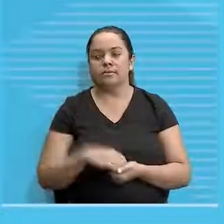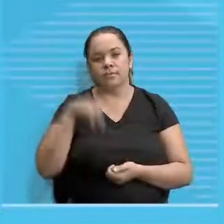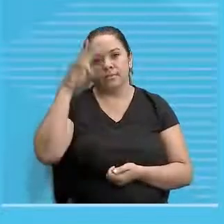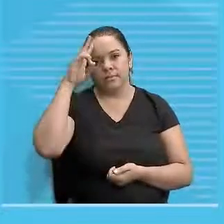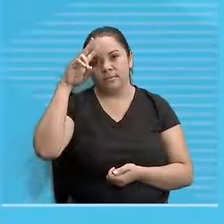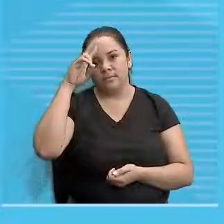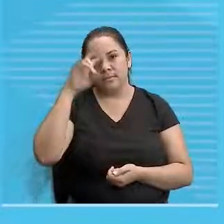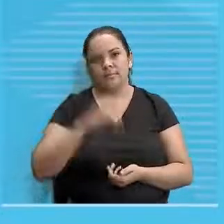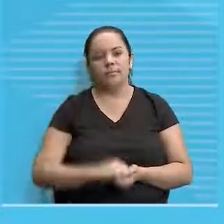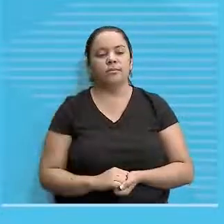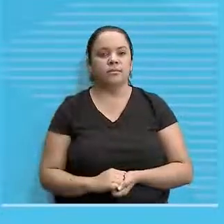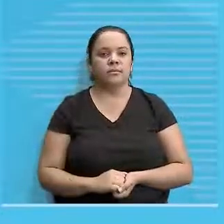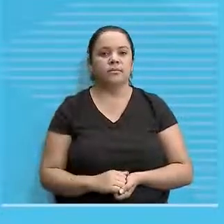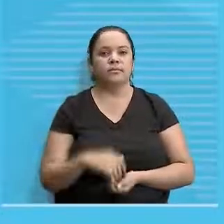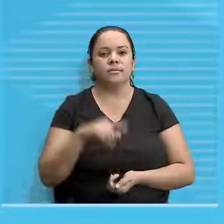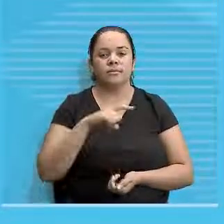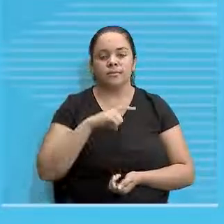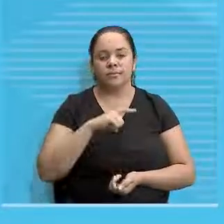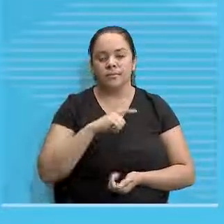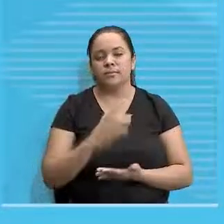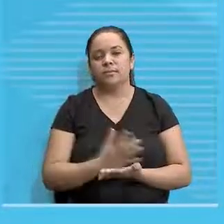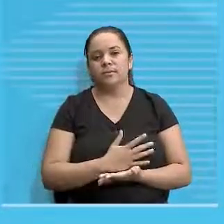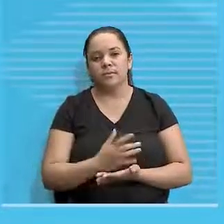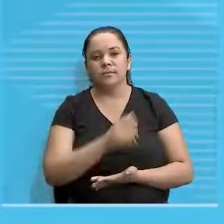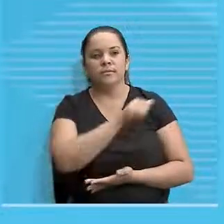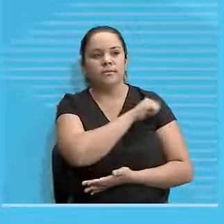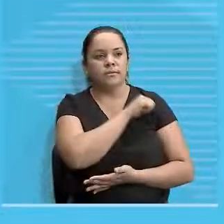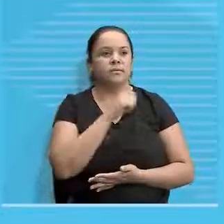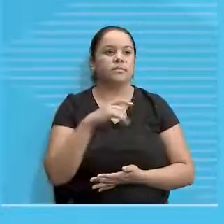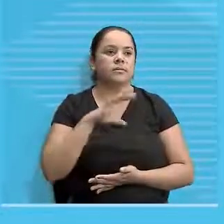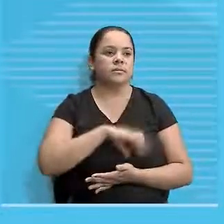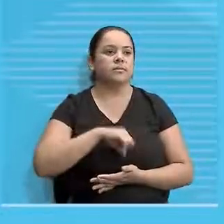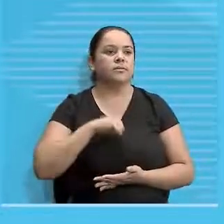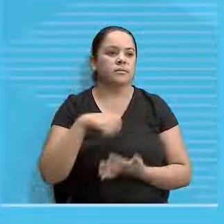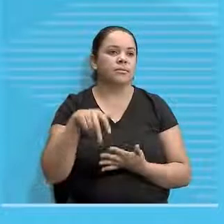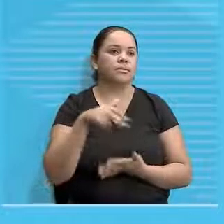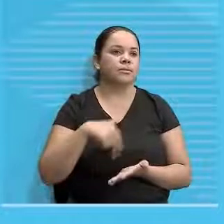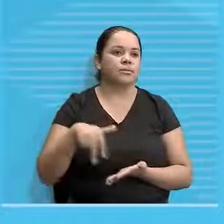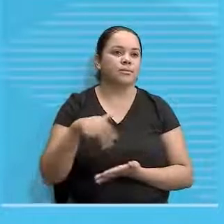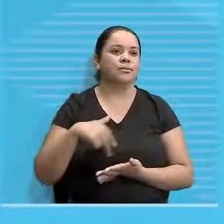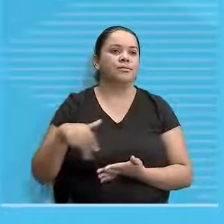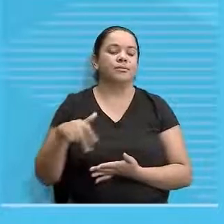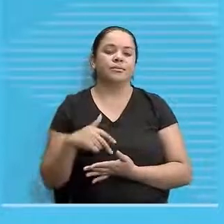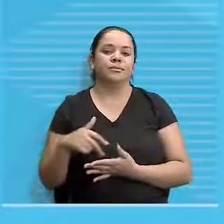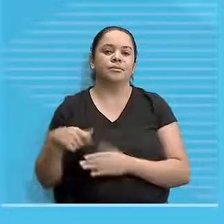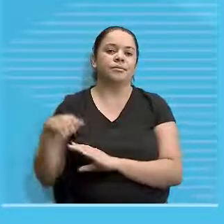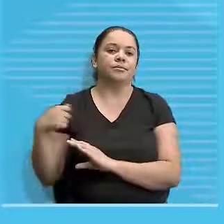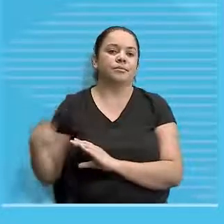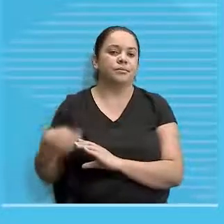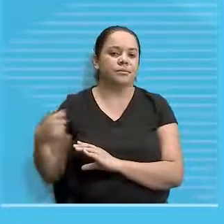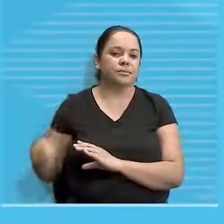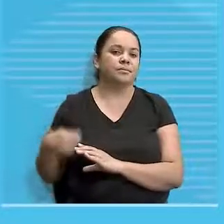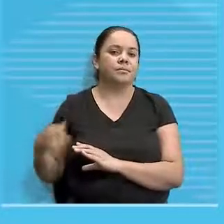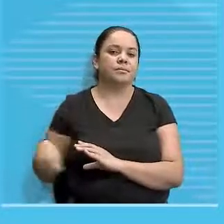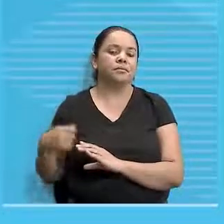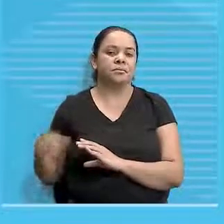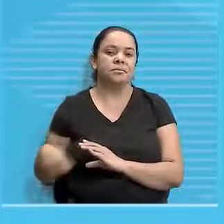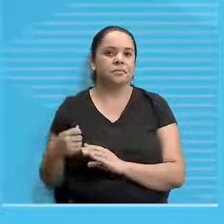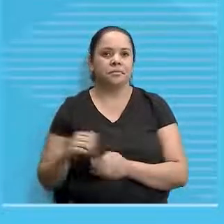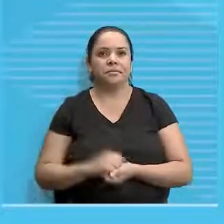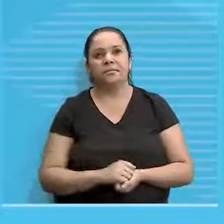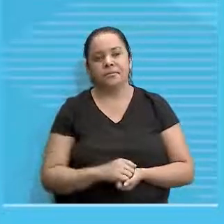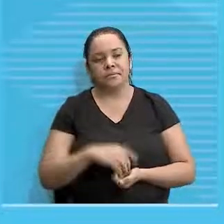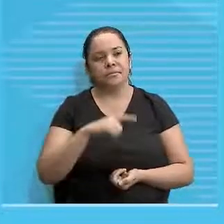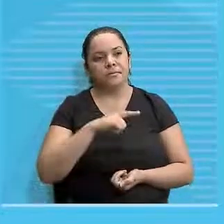uma galera que gosta de dançar, gravar vídeo para o TikTok. Ah, eu lembro que tinha uma galera que falou que gostava de